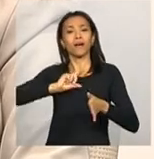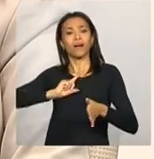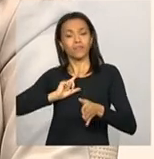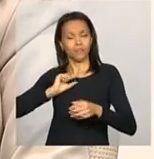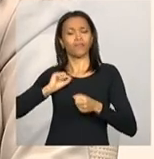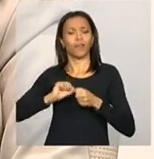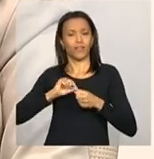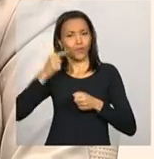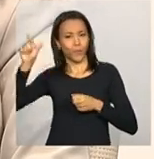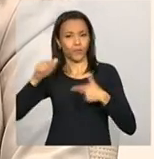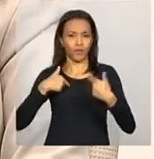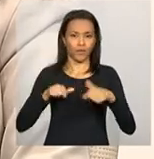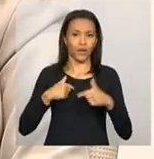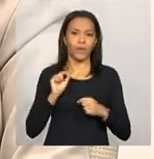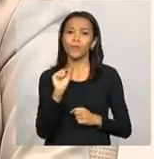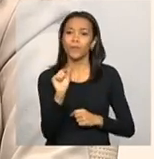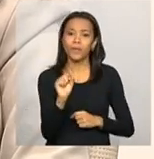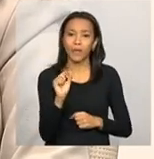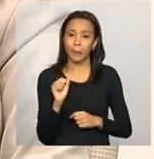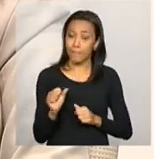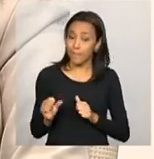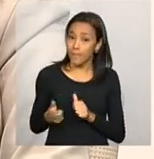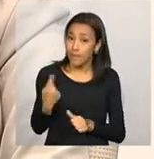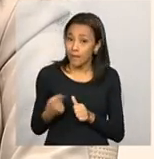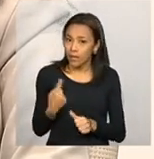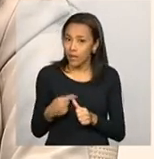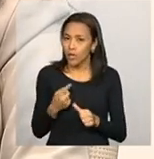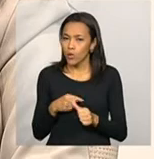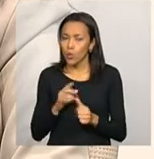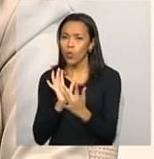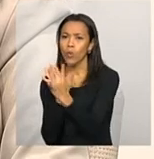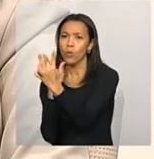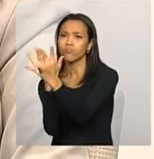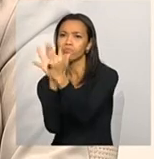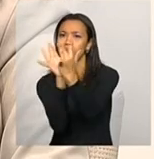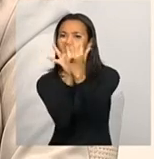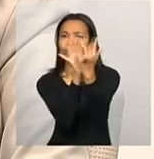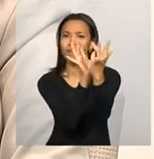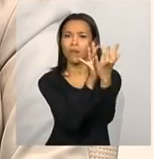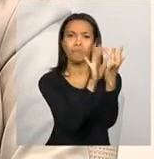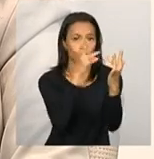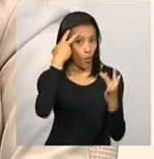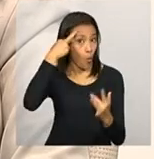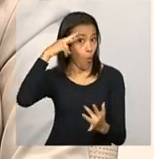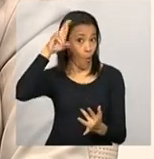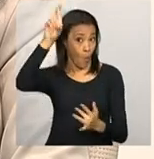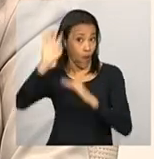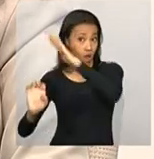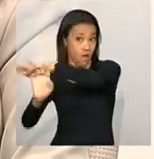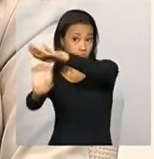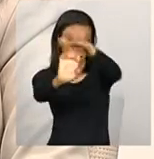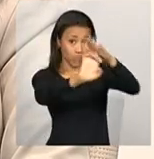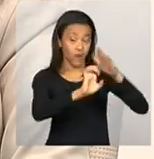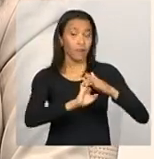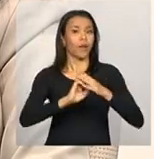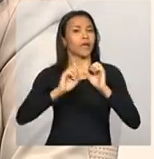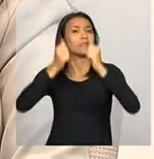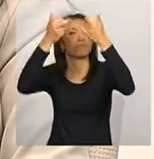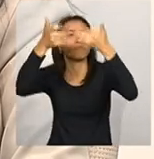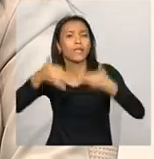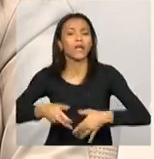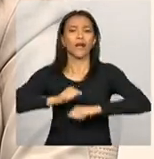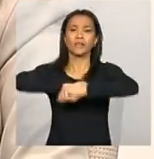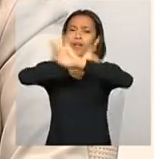isso, em primeiro lugar, um trabalho de articulação com os empresários, né? De conscientização, informação